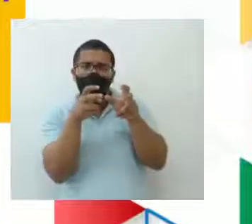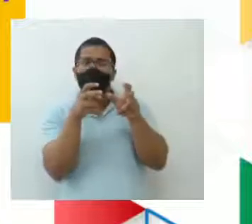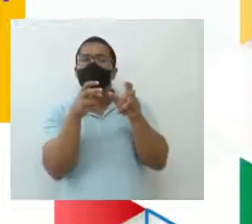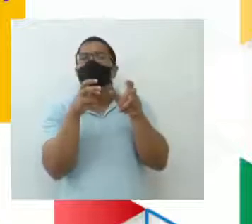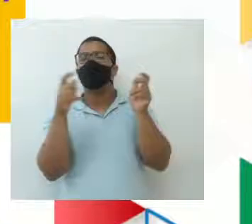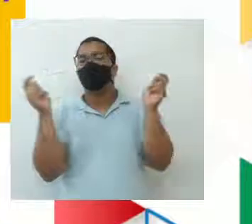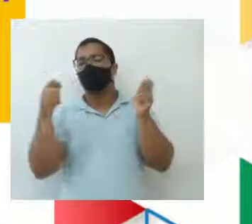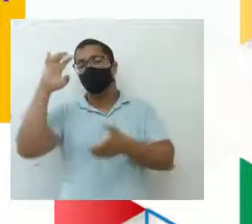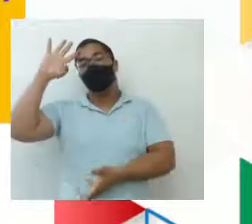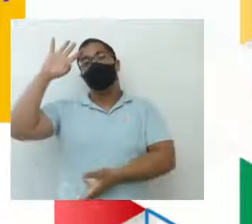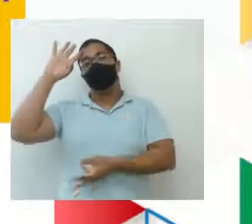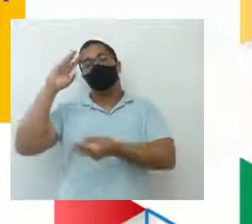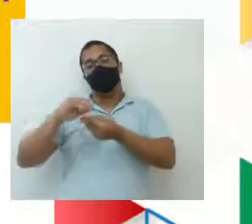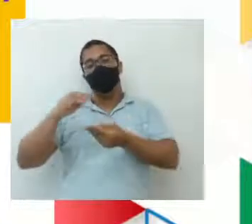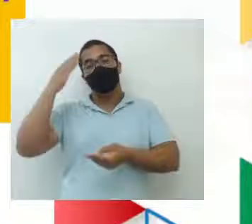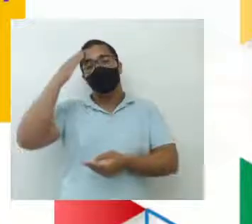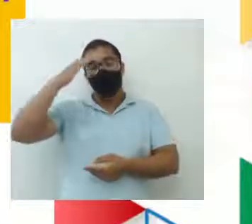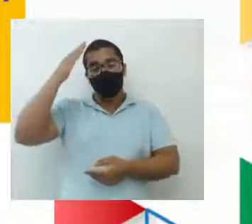compreendidos como